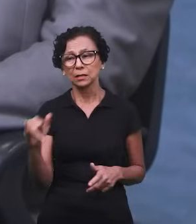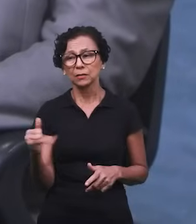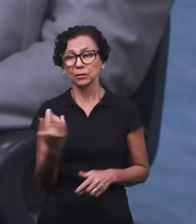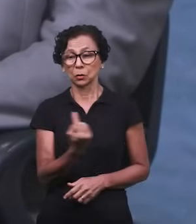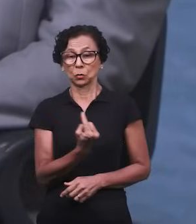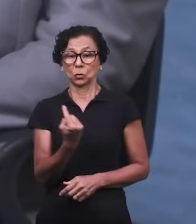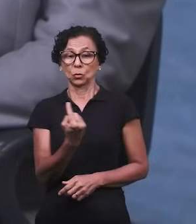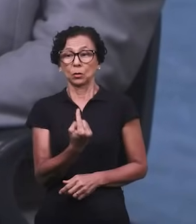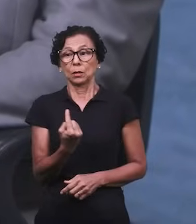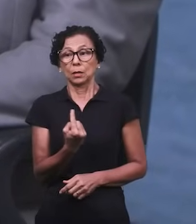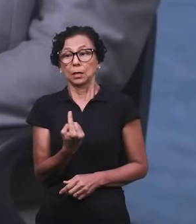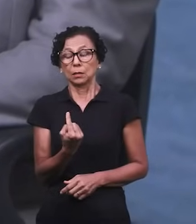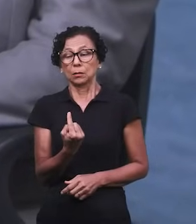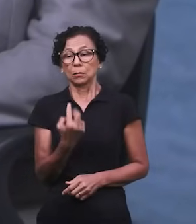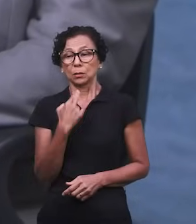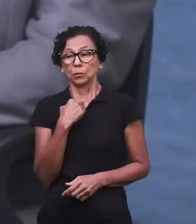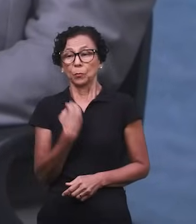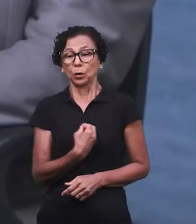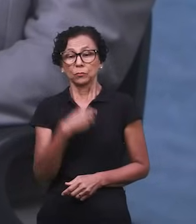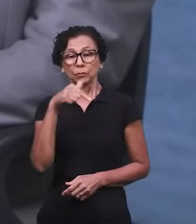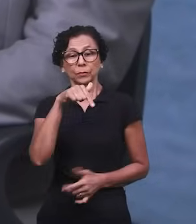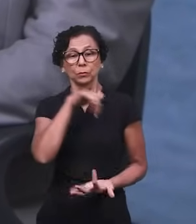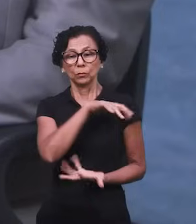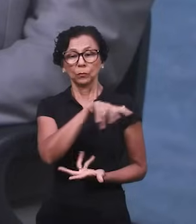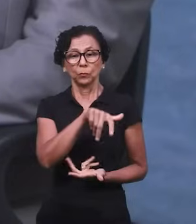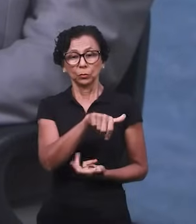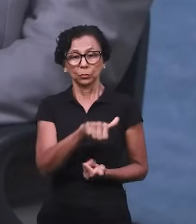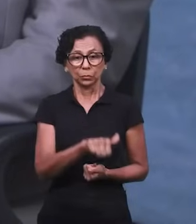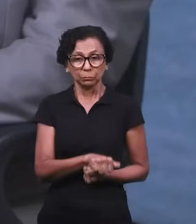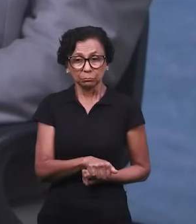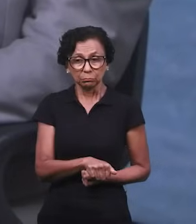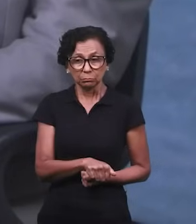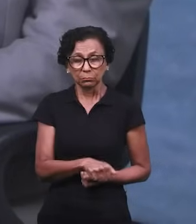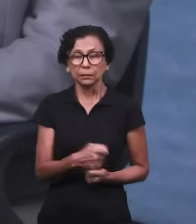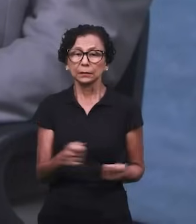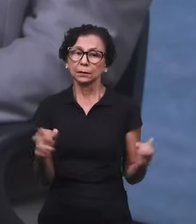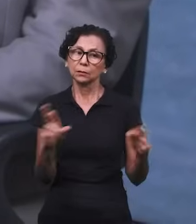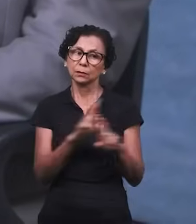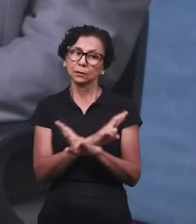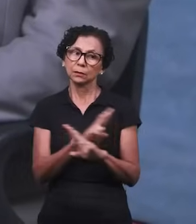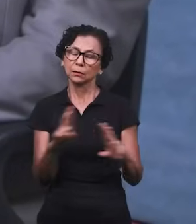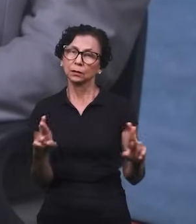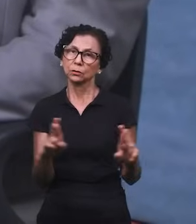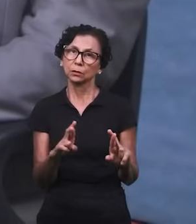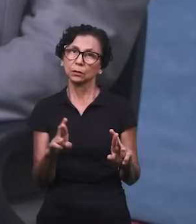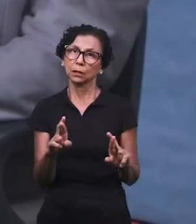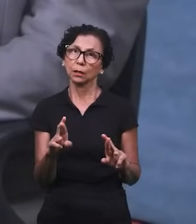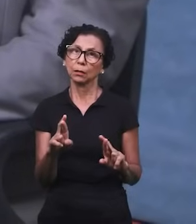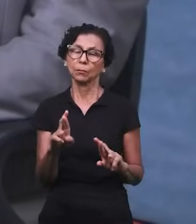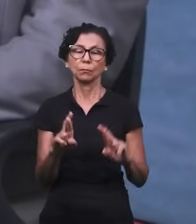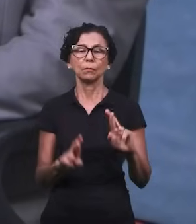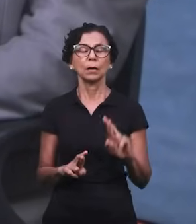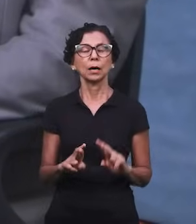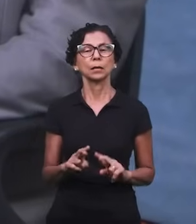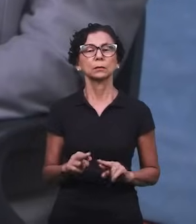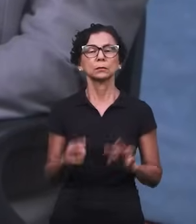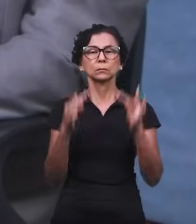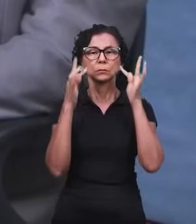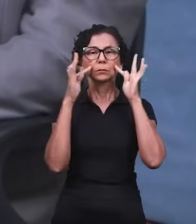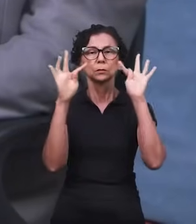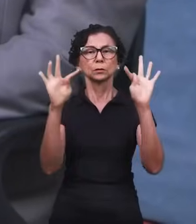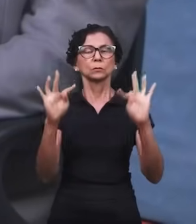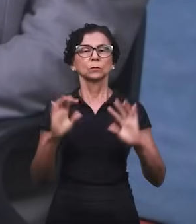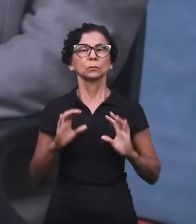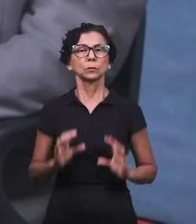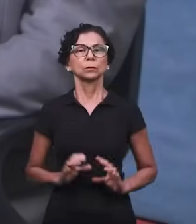mundo. Então, em alguma medida, nós temos que nos relacionar, mas nós temos que nos impor em